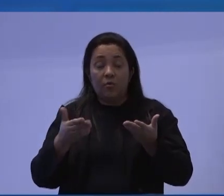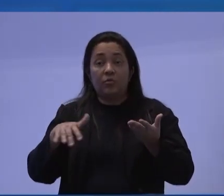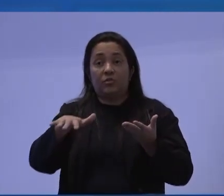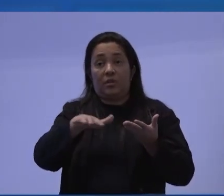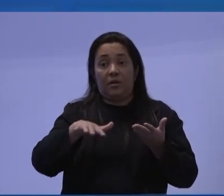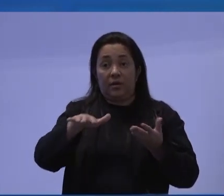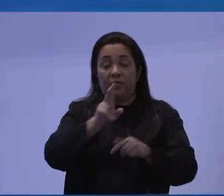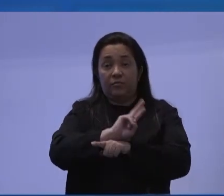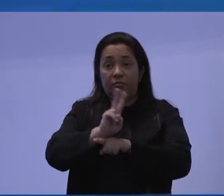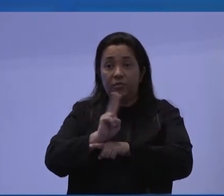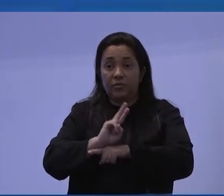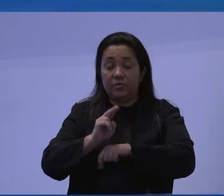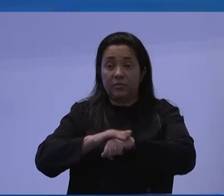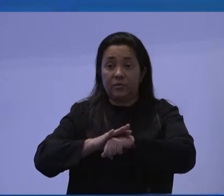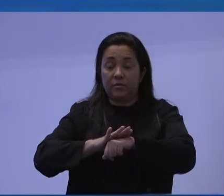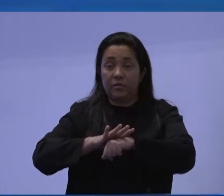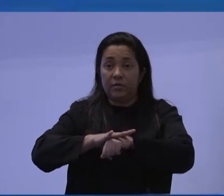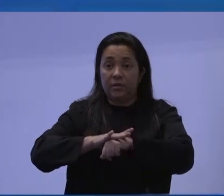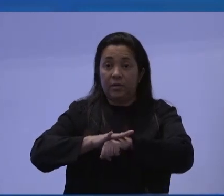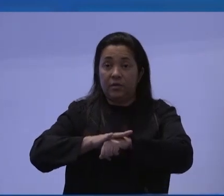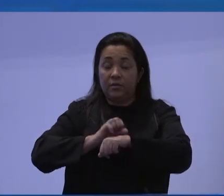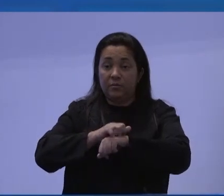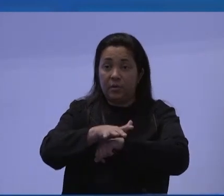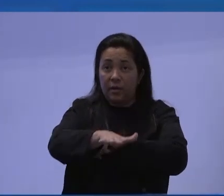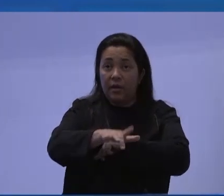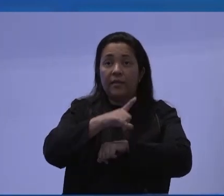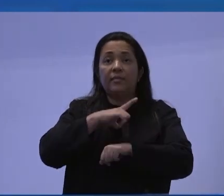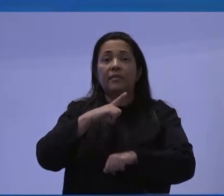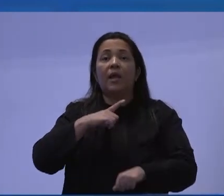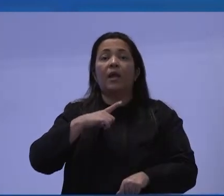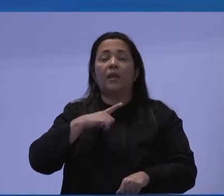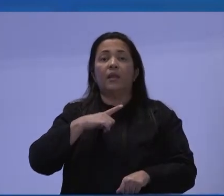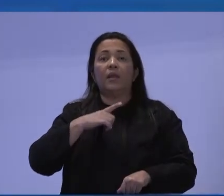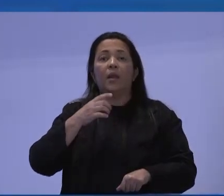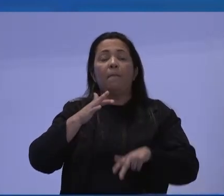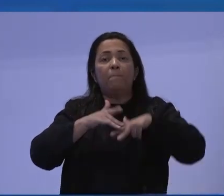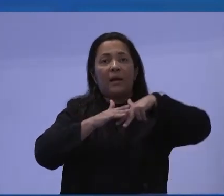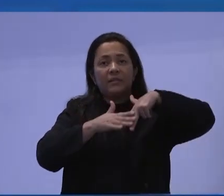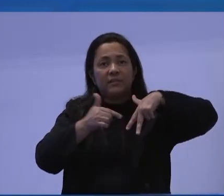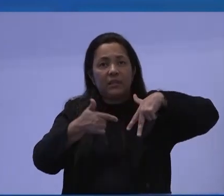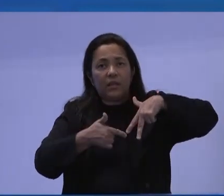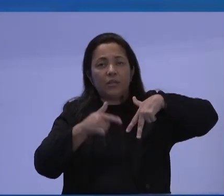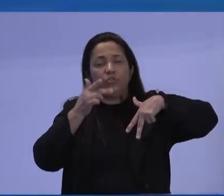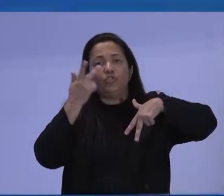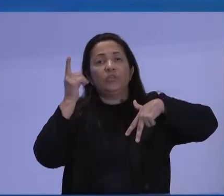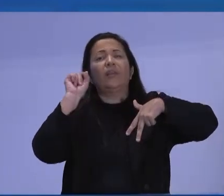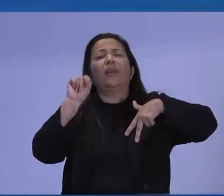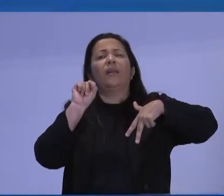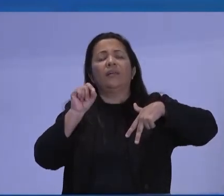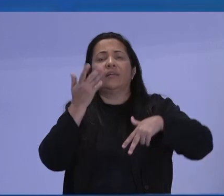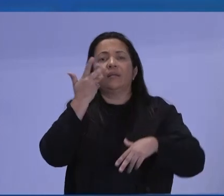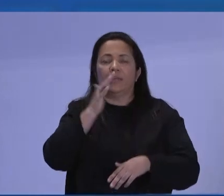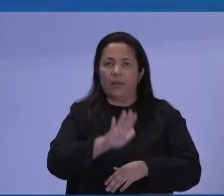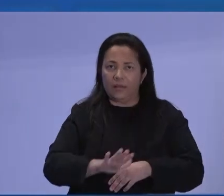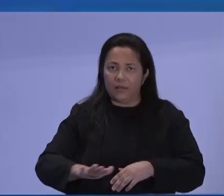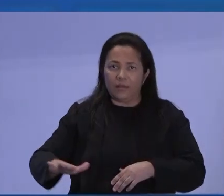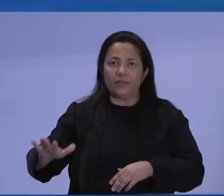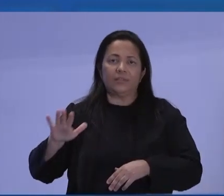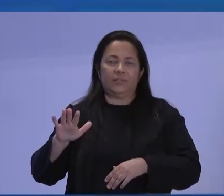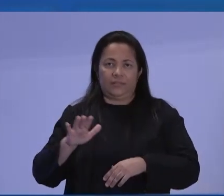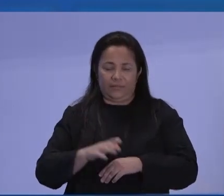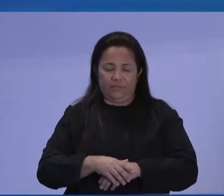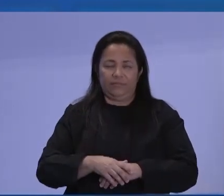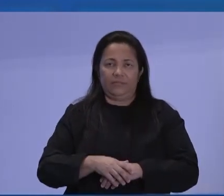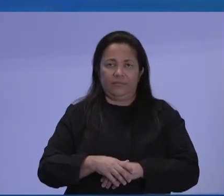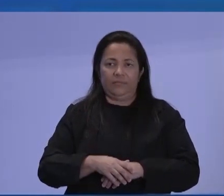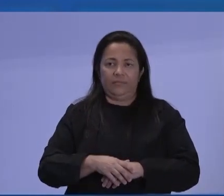Hanseníase, que é o número de casos em crianças. E quando a gente fala em crianças, hanseníase pediátrica,